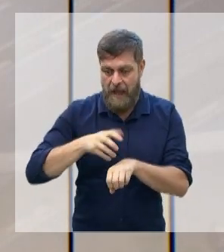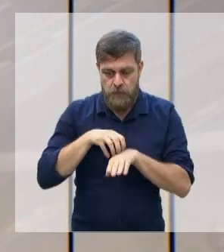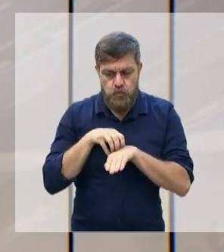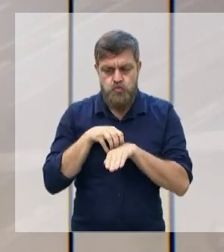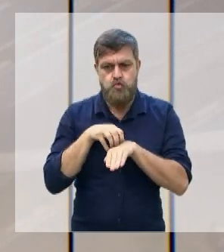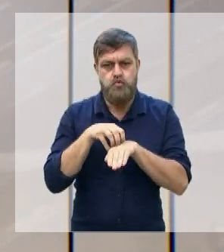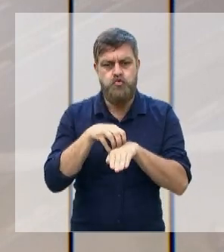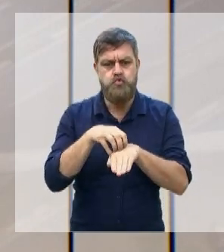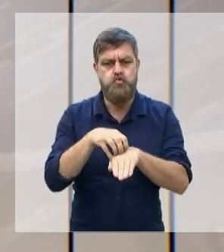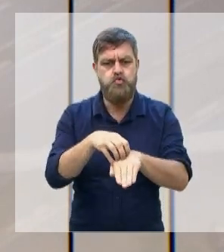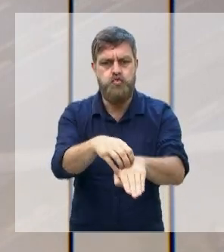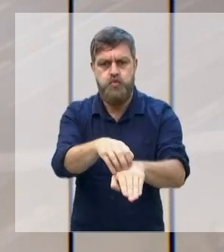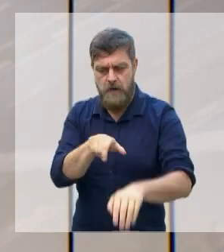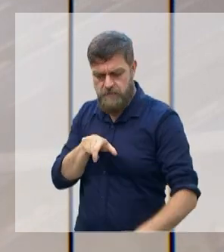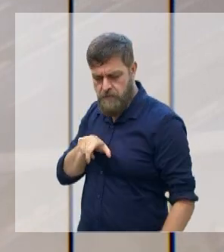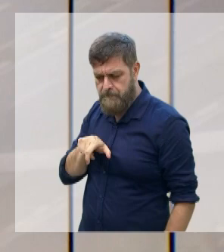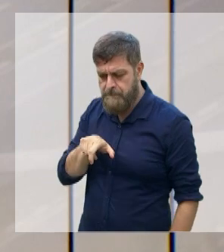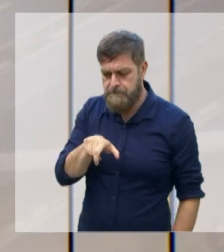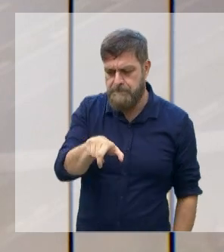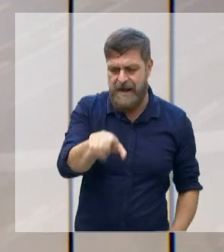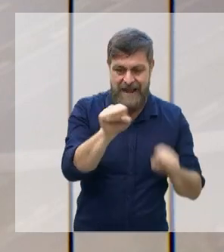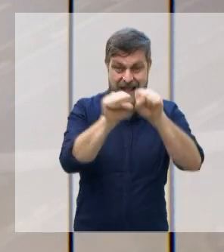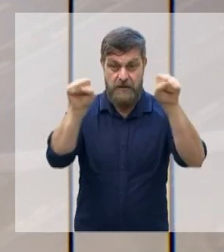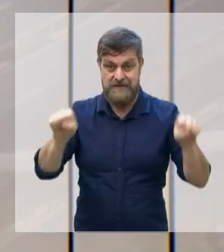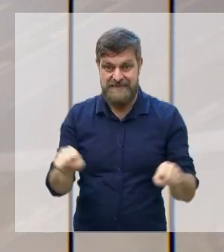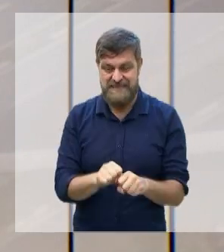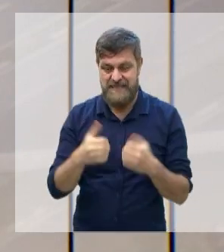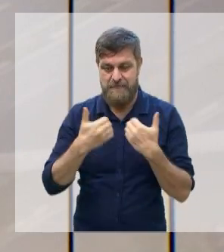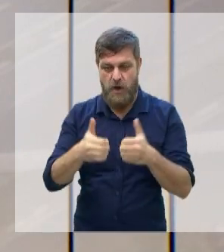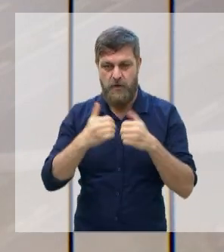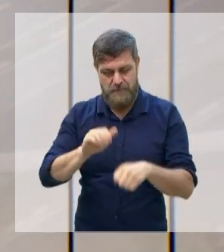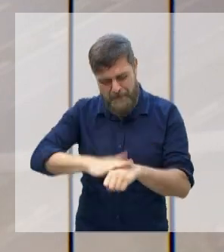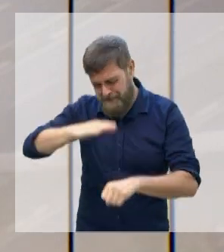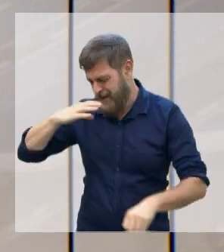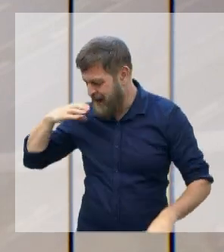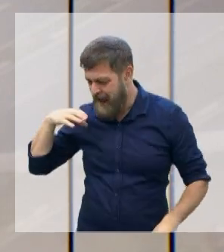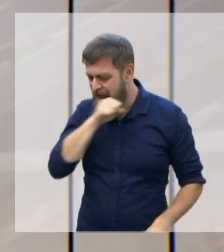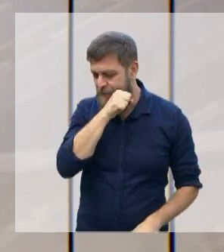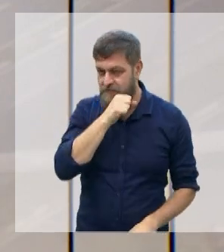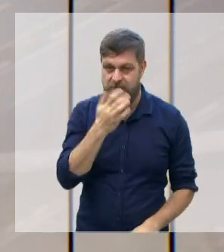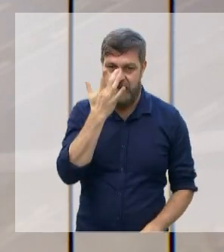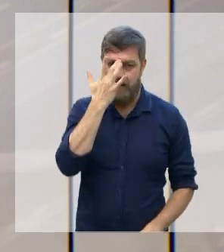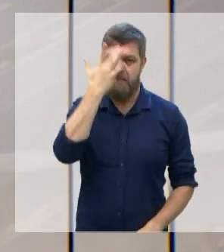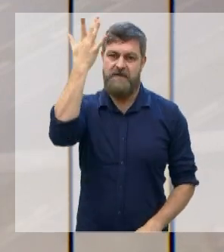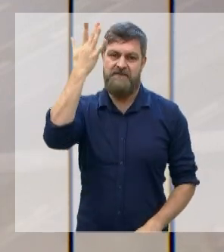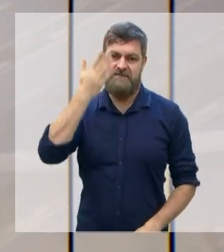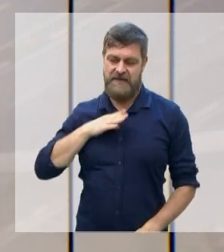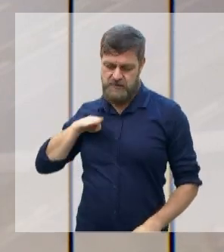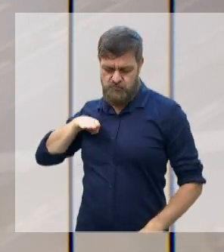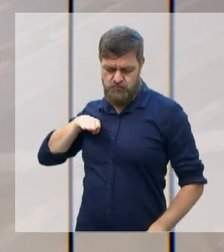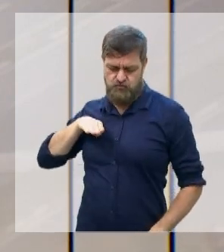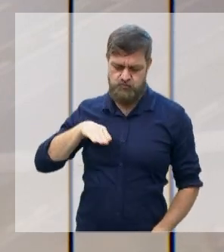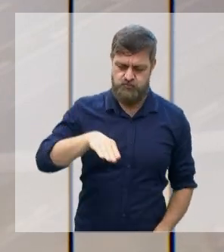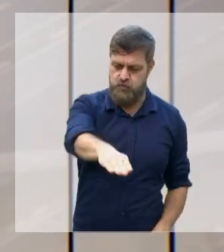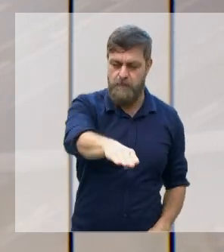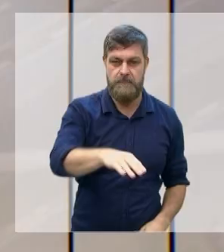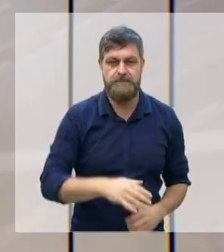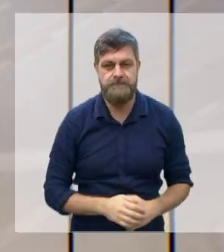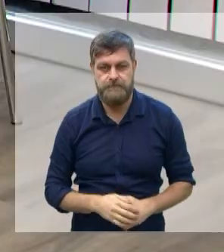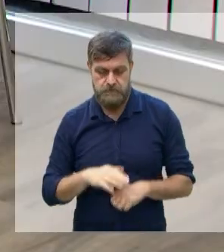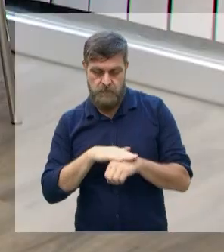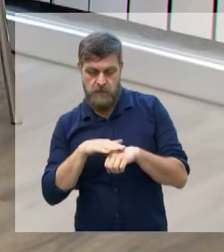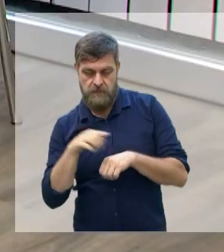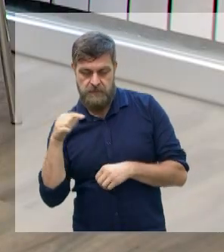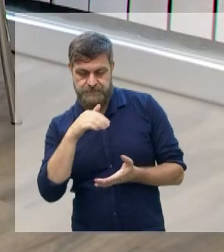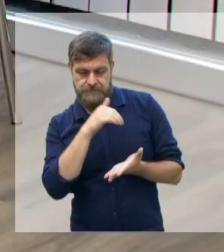né o ônibus que vai o sistema que vai é um facilitar muito a mobilidade nós conversamos hoje